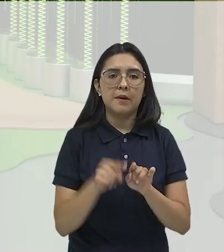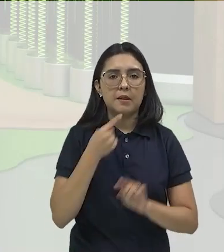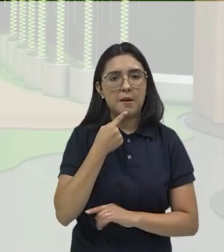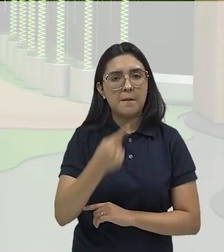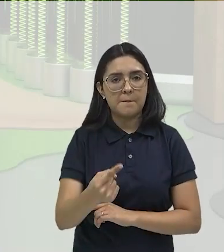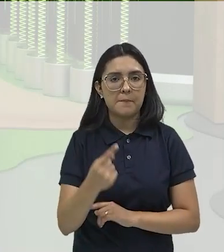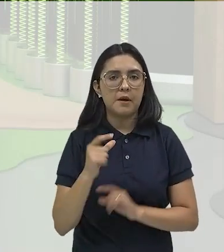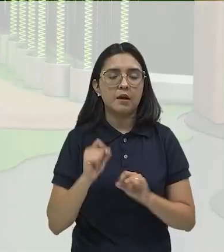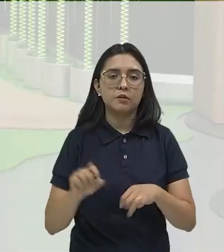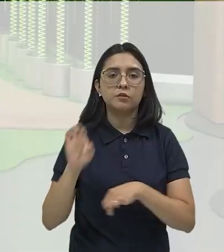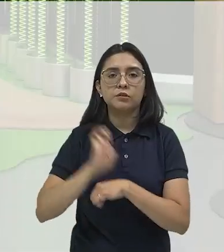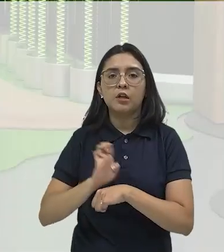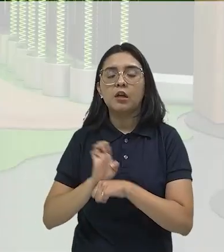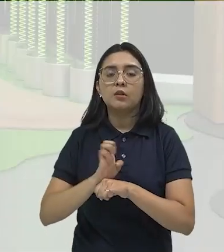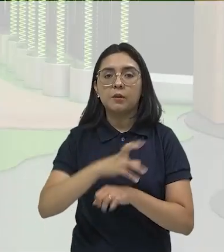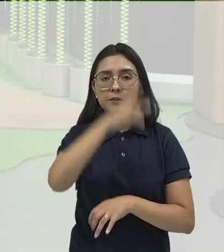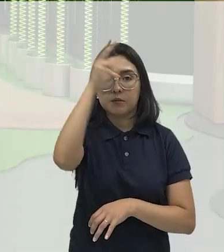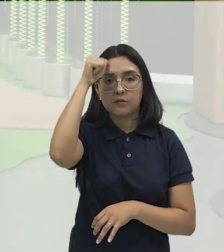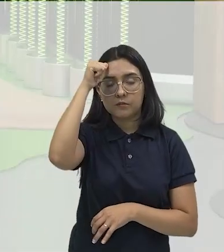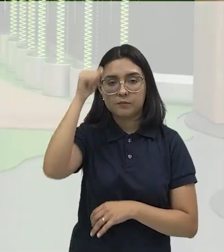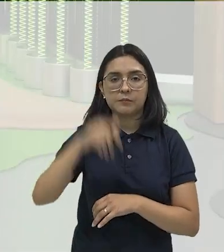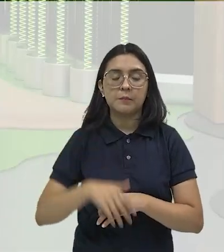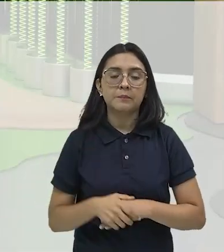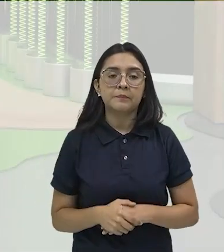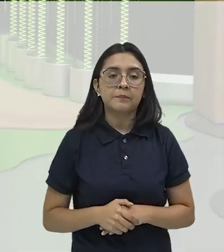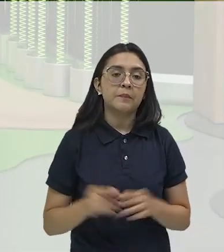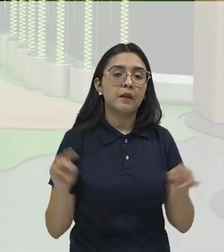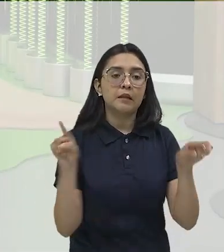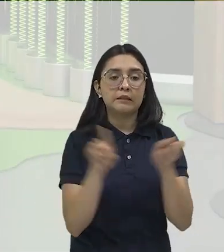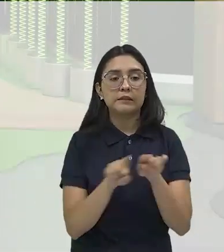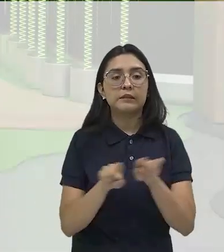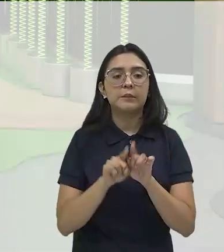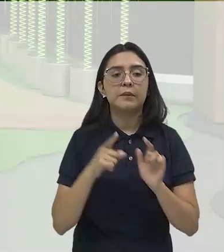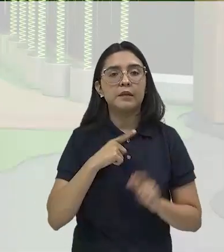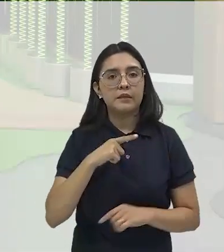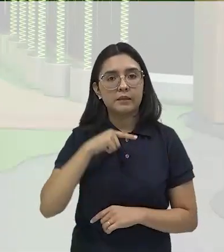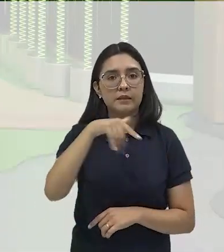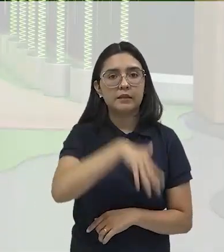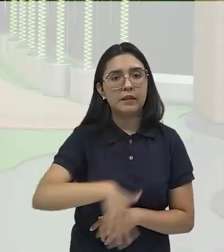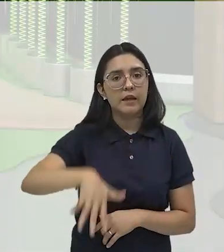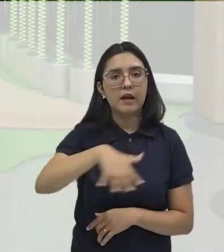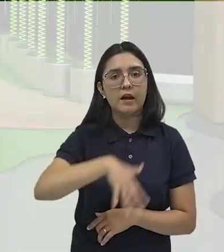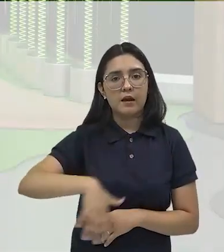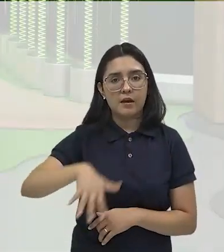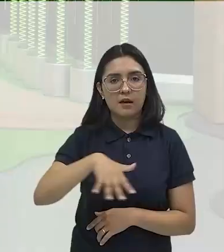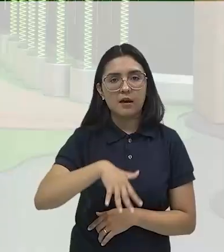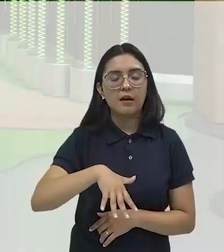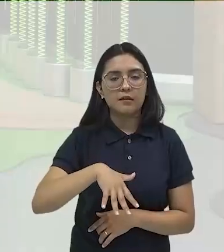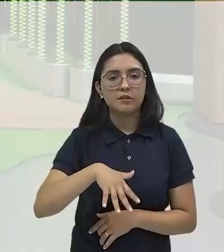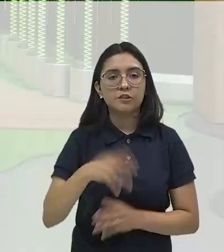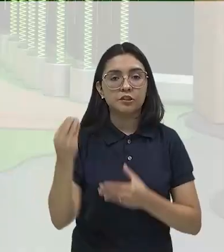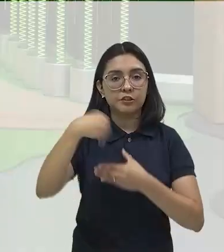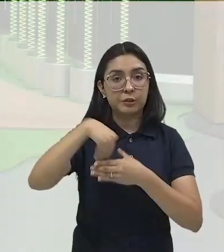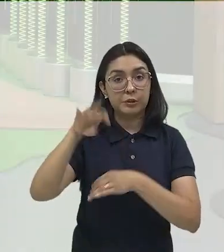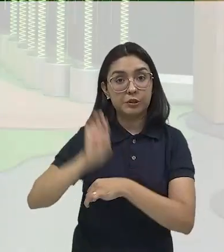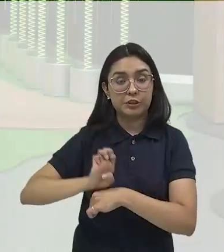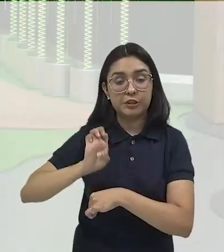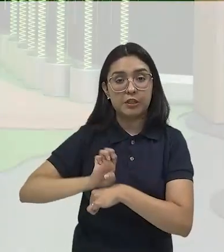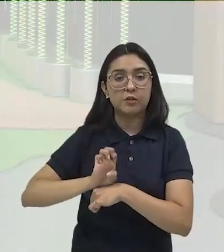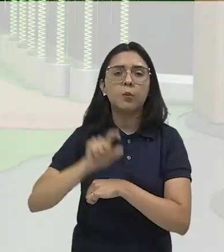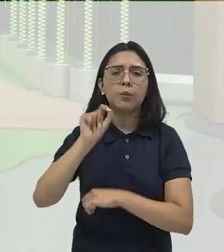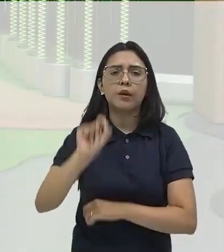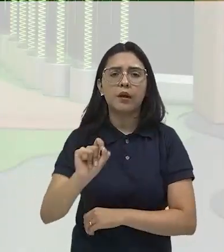Amazonas, ali fronteira com o Mato Grosso também, tem áreas dentro desses estados